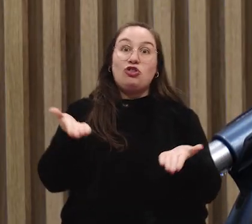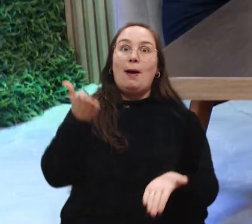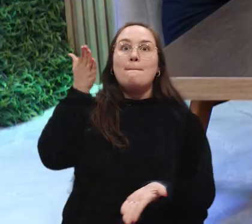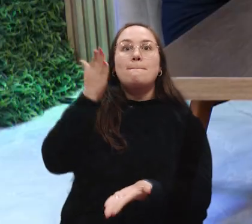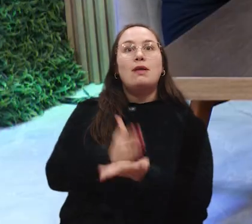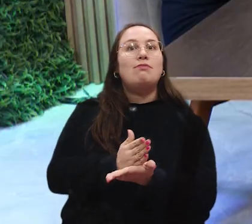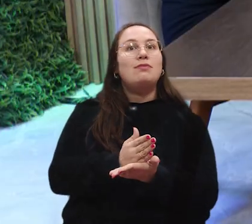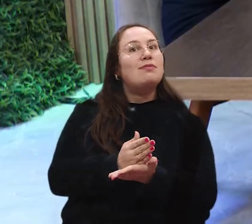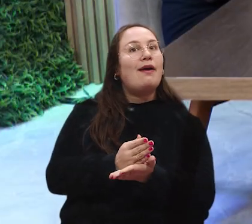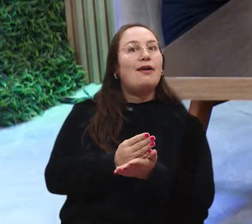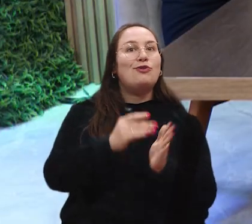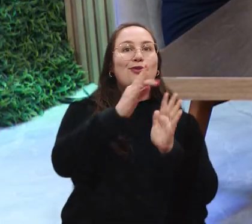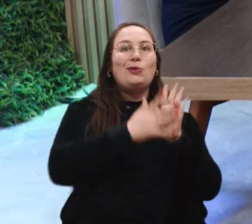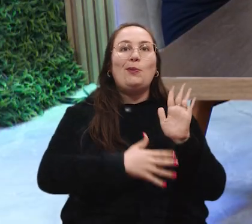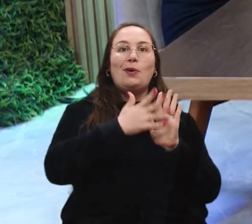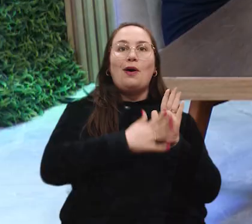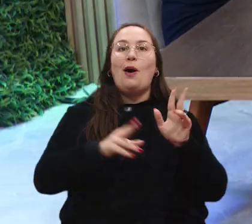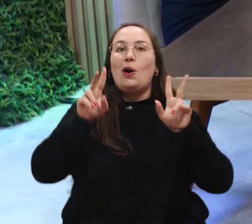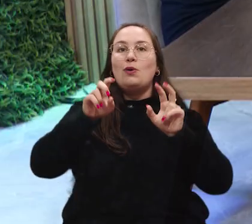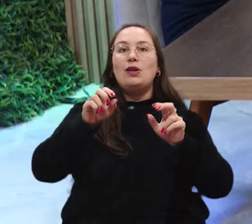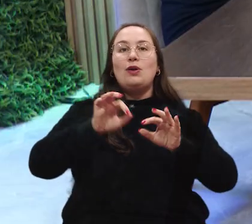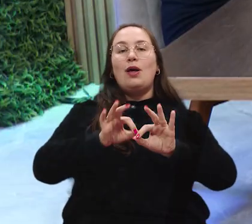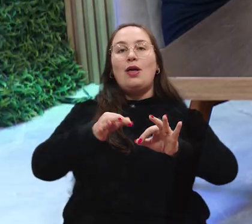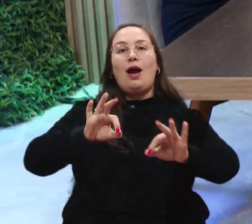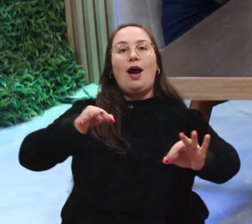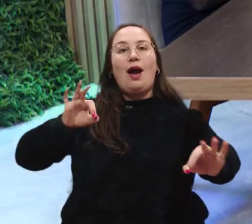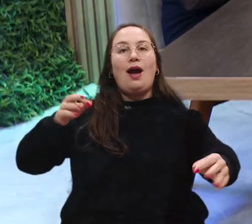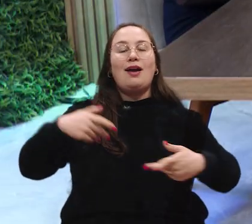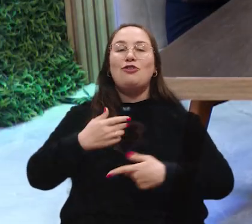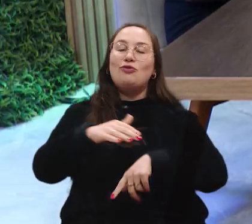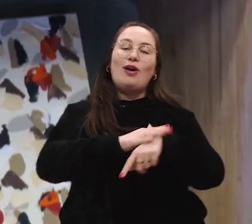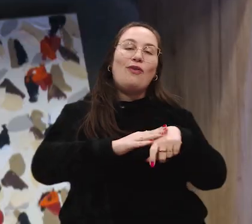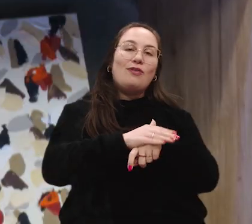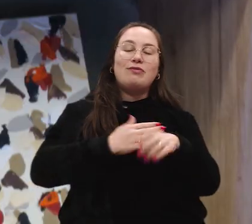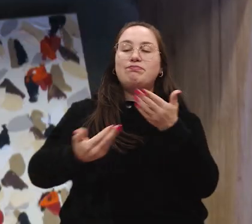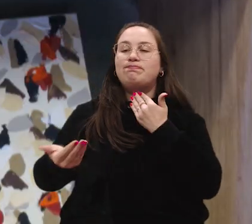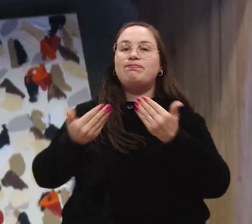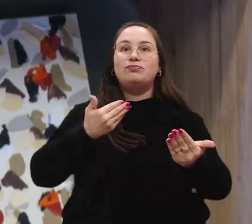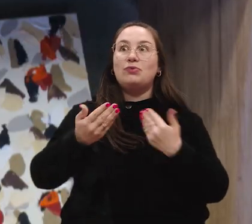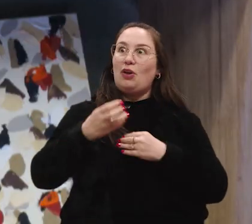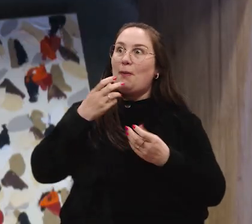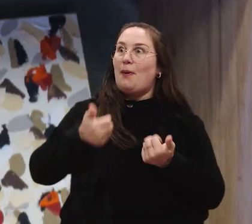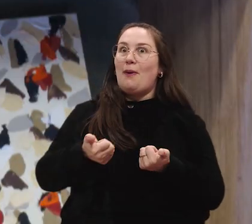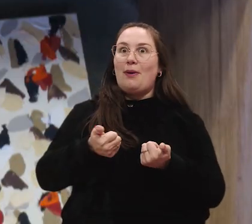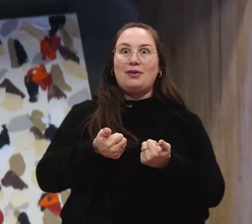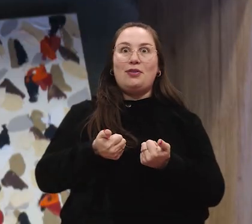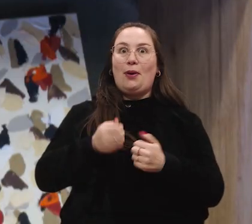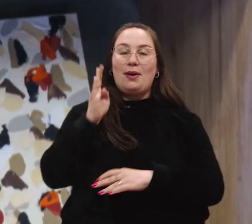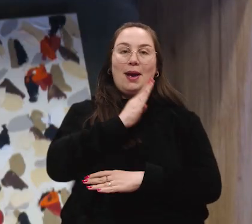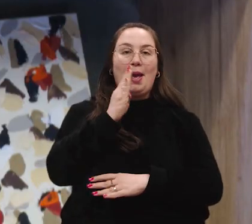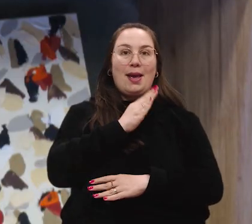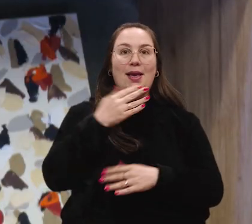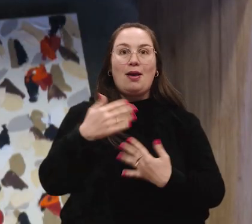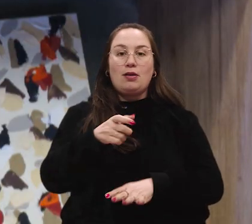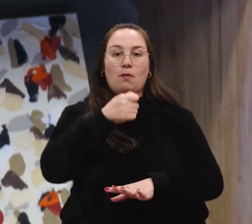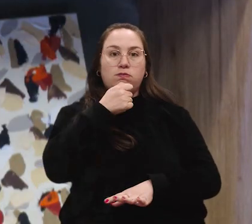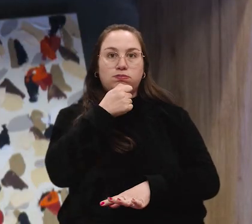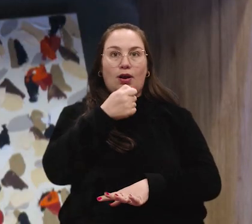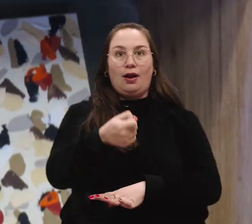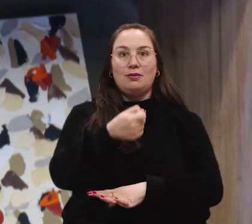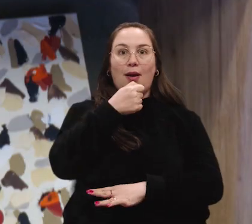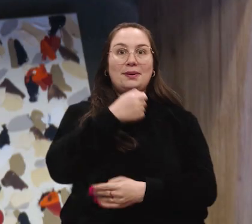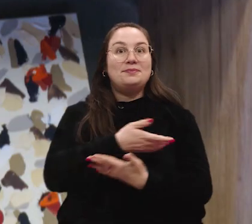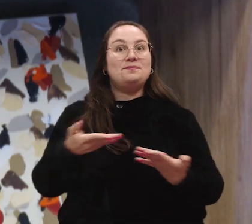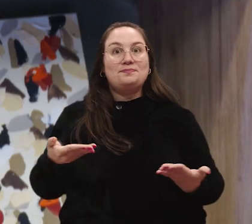na metade do nosso programa e o assunto é tão bom que a gente vai conversando. É que o Jair é bom aqui, eu aprendo com ele sempre, sai do microfone e